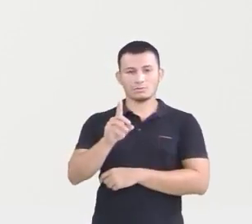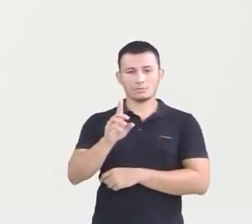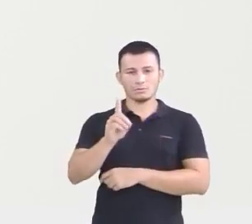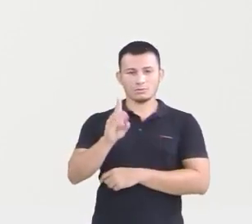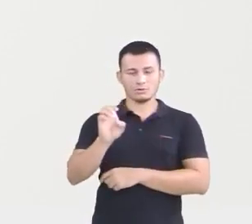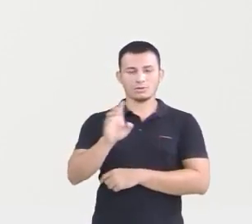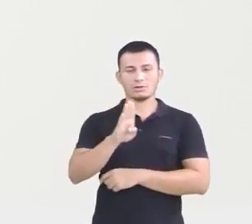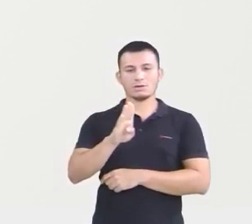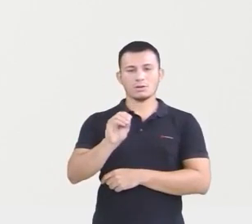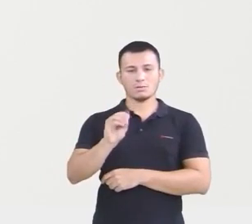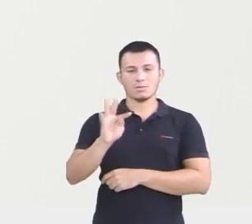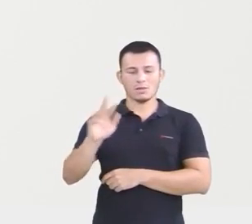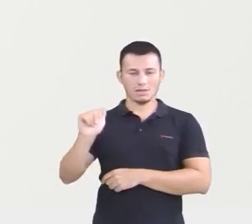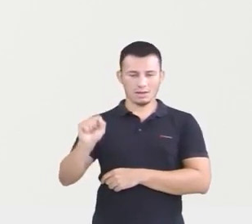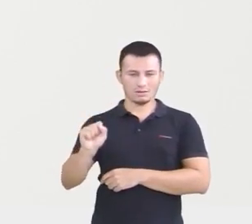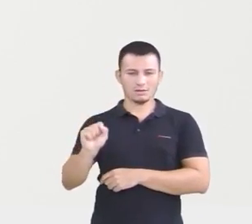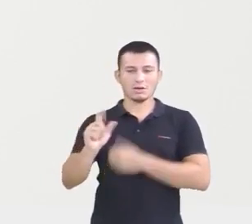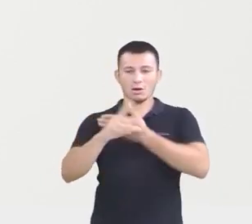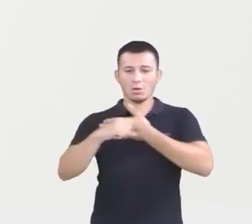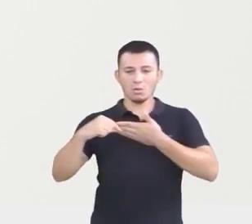Charles Perrault.